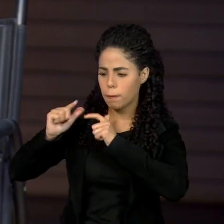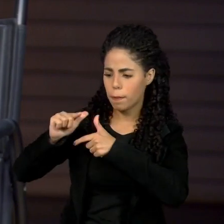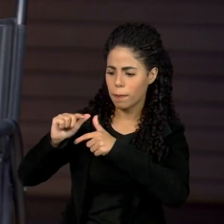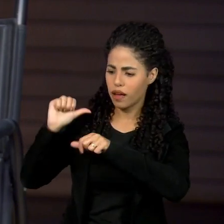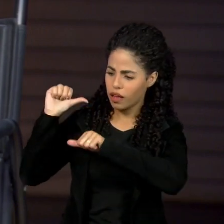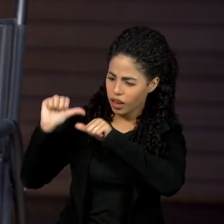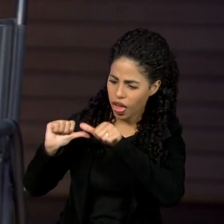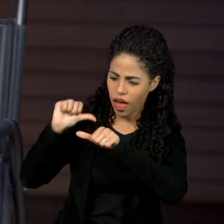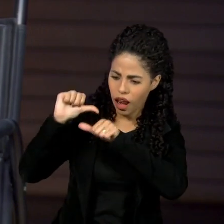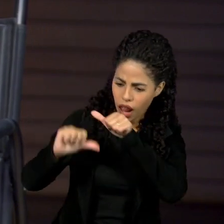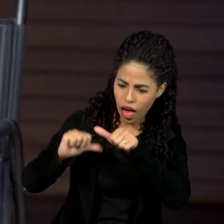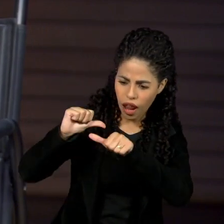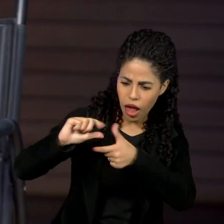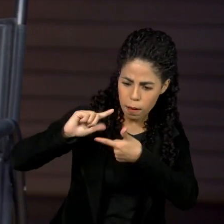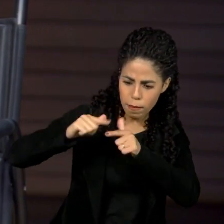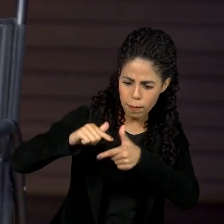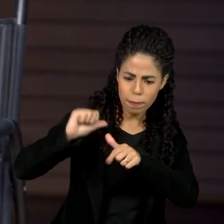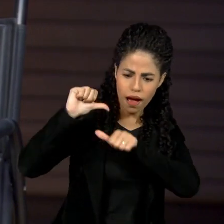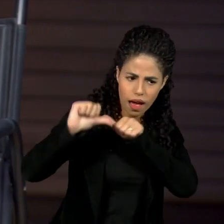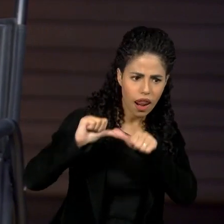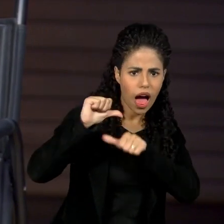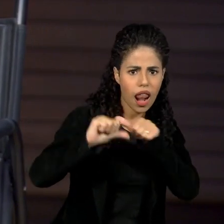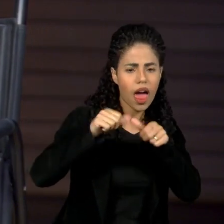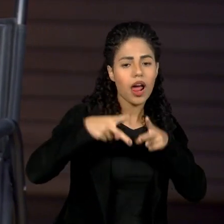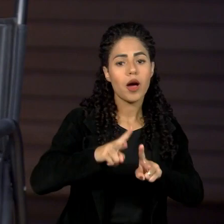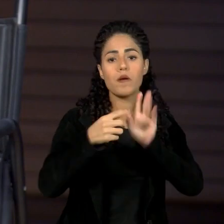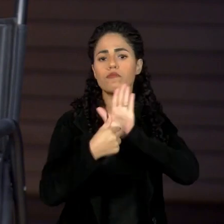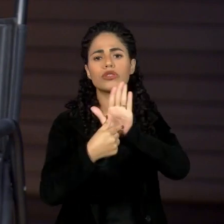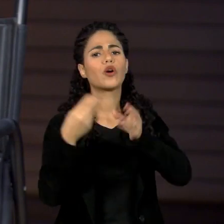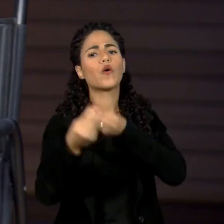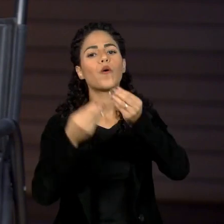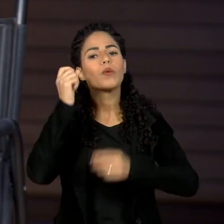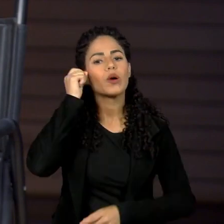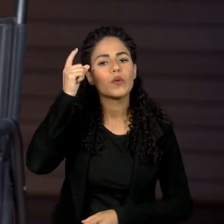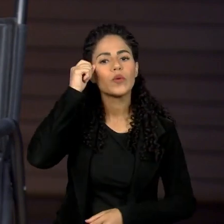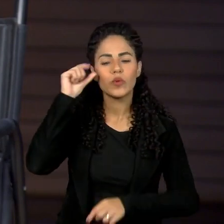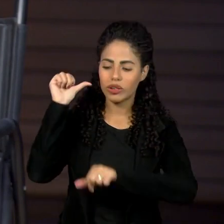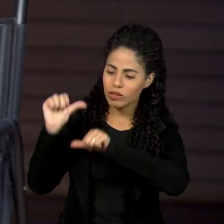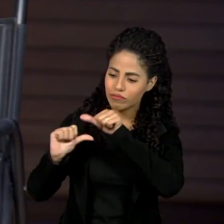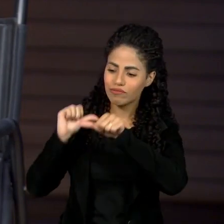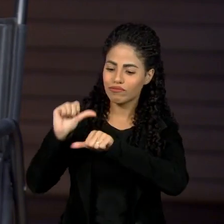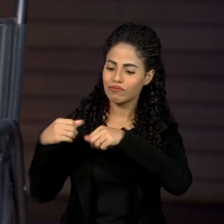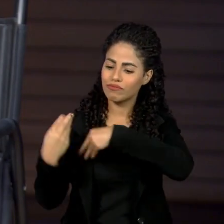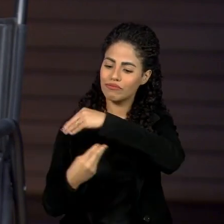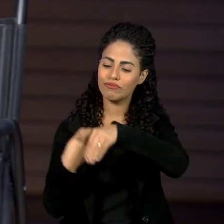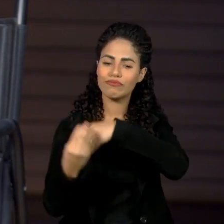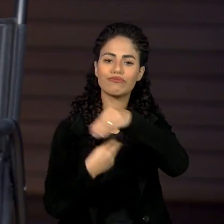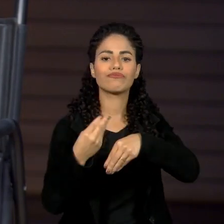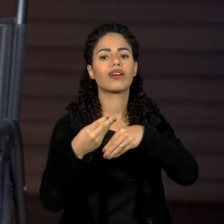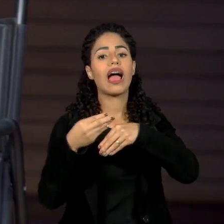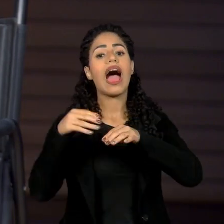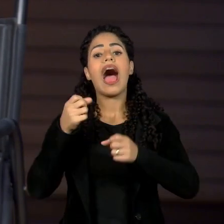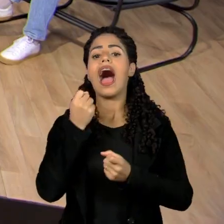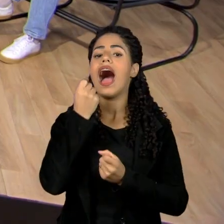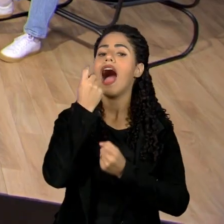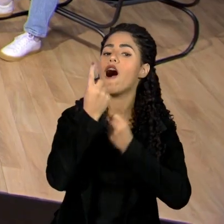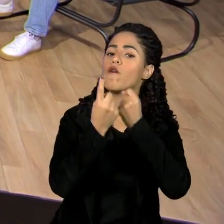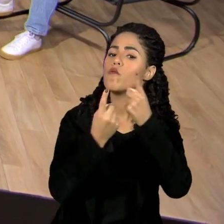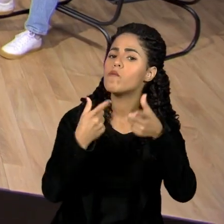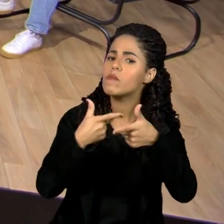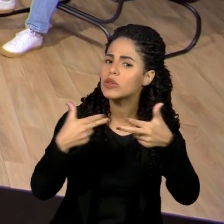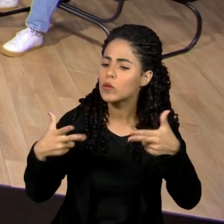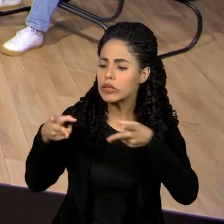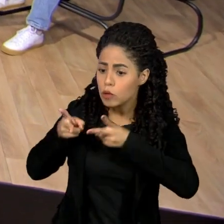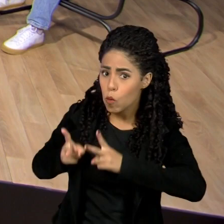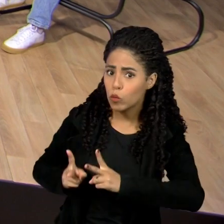deu certo. Para mostrar essa dinâmica, né? Como a cultura é dinâmica e algumas coisas permanecem, outras se transformam.